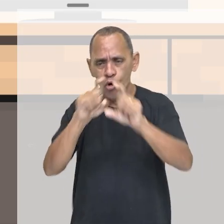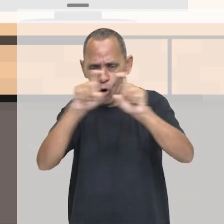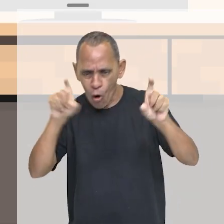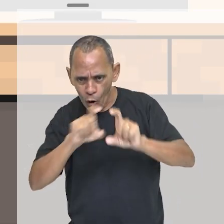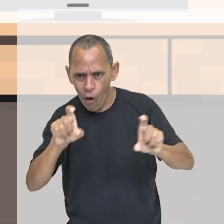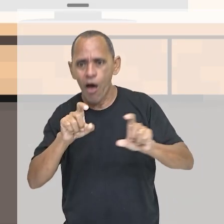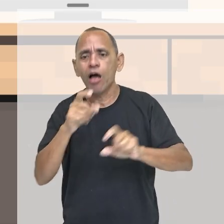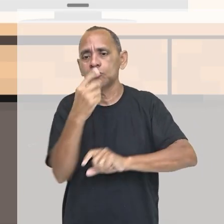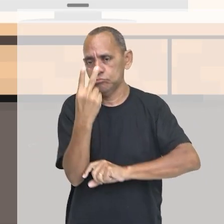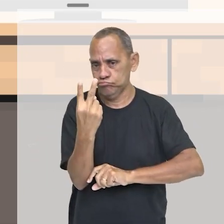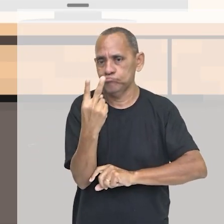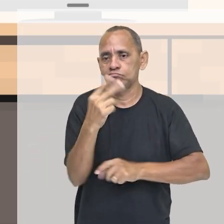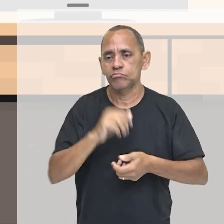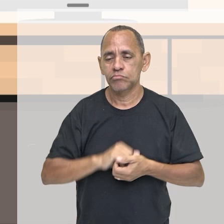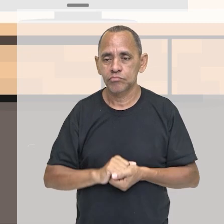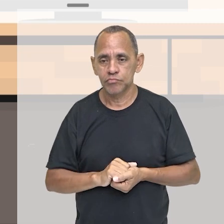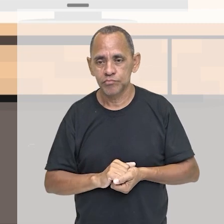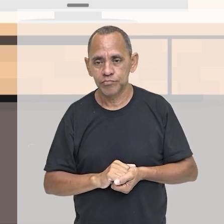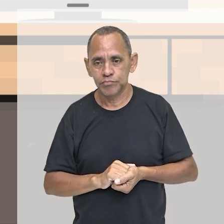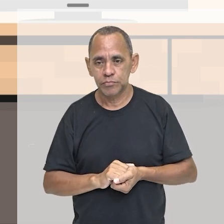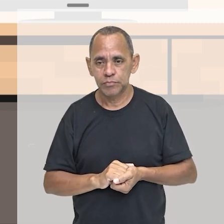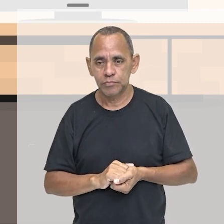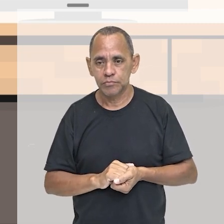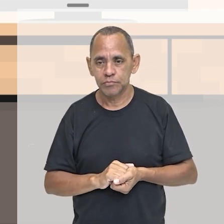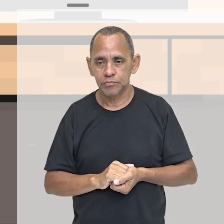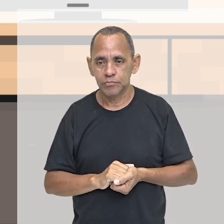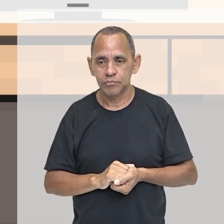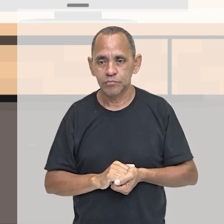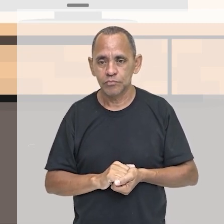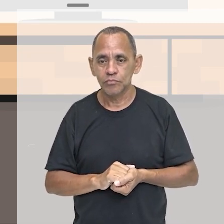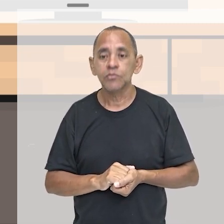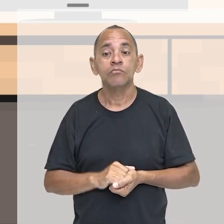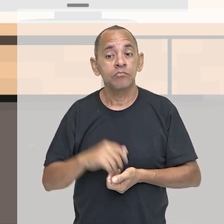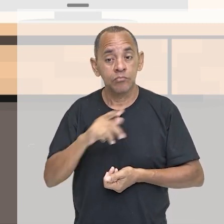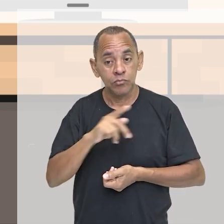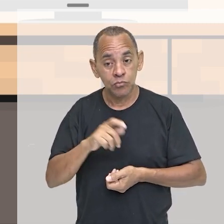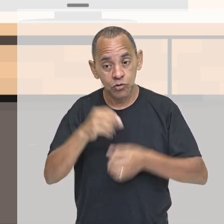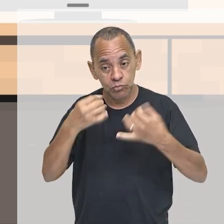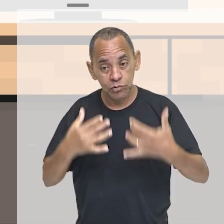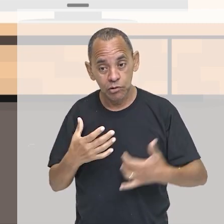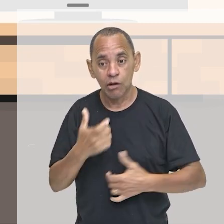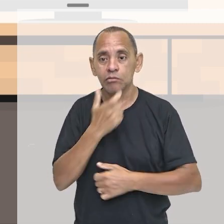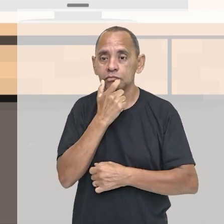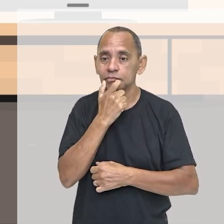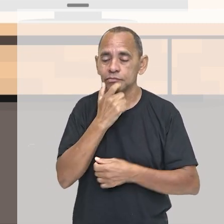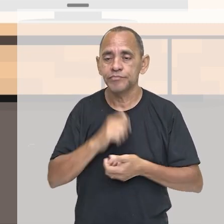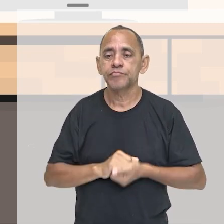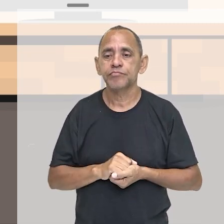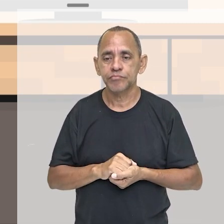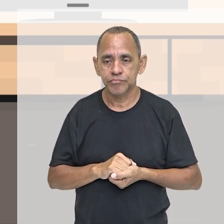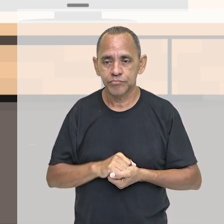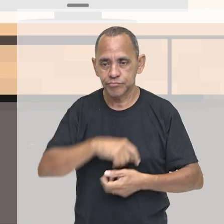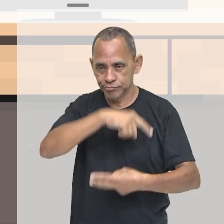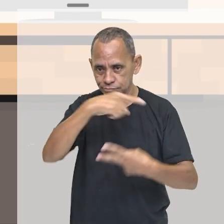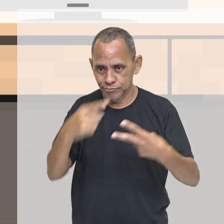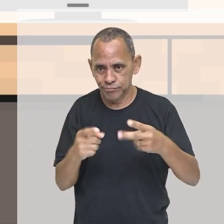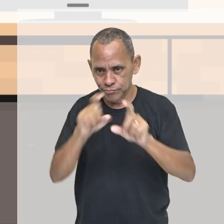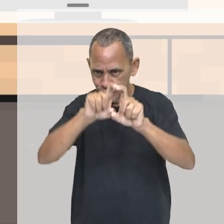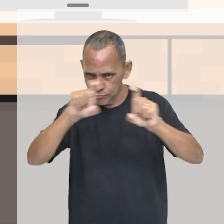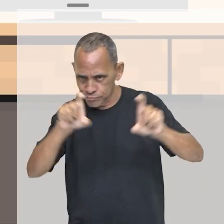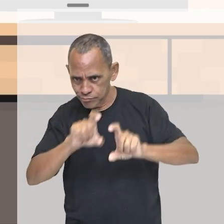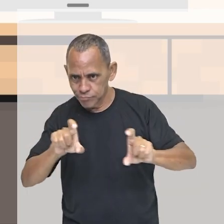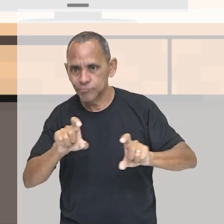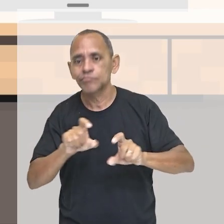I watch animes, I watch series. Duas orações que eu repito aqui o